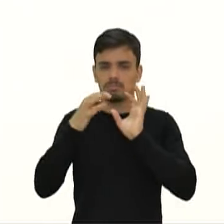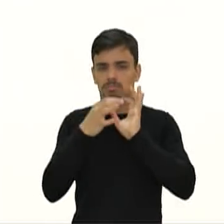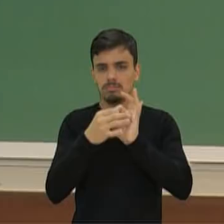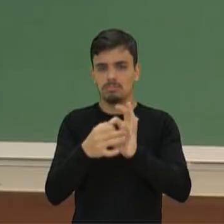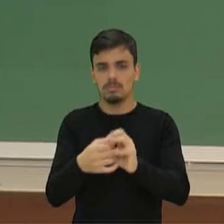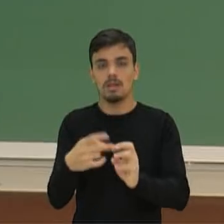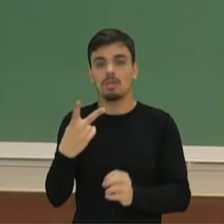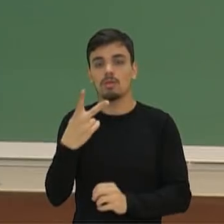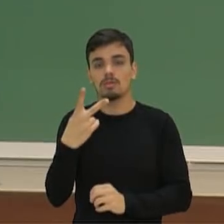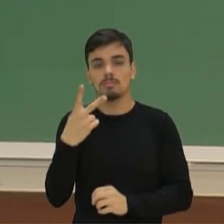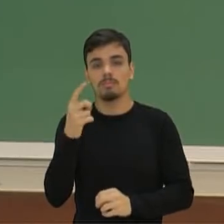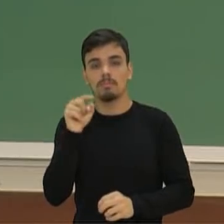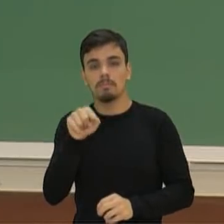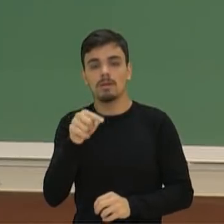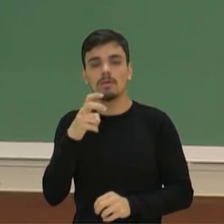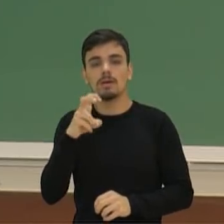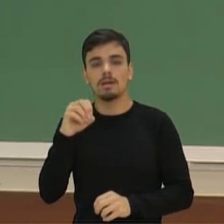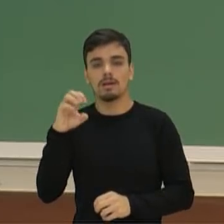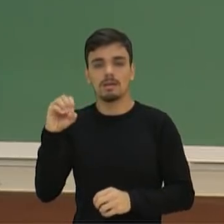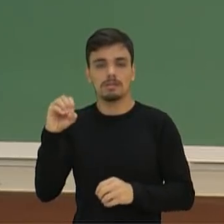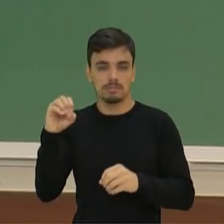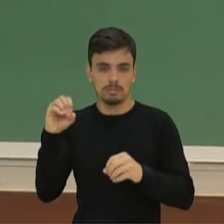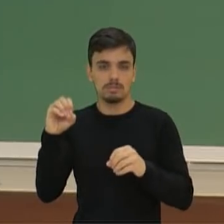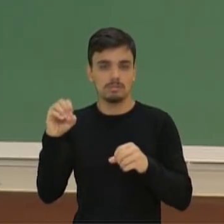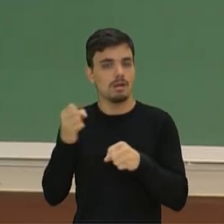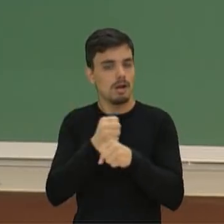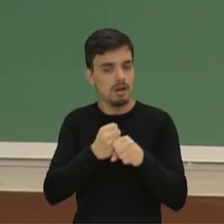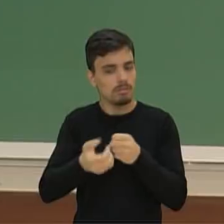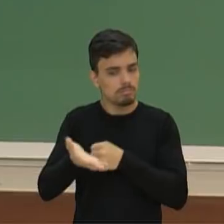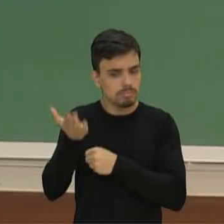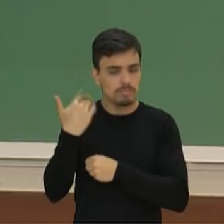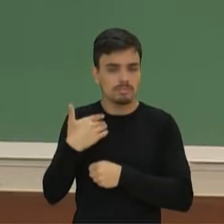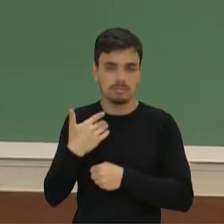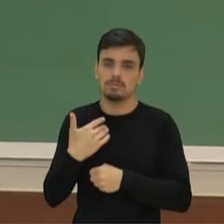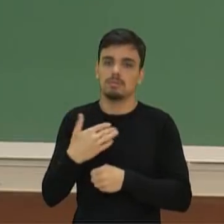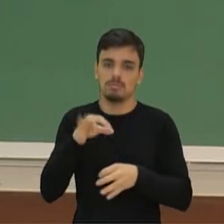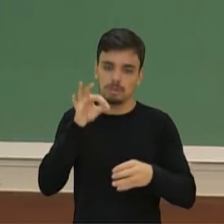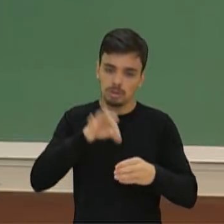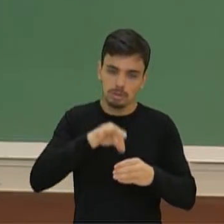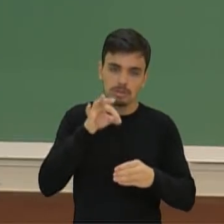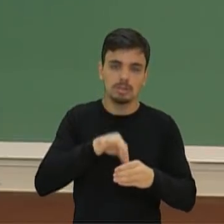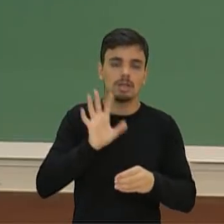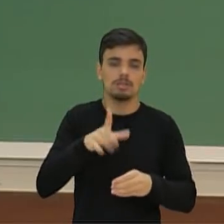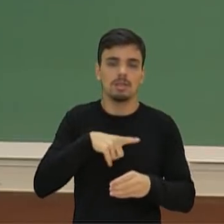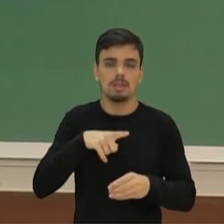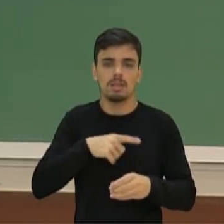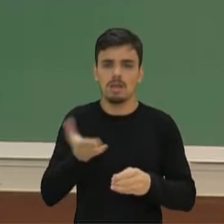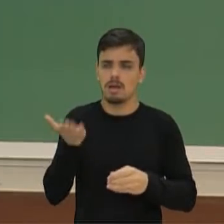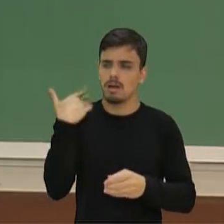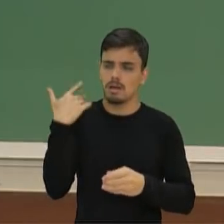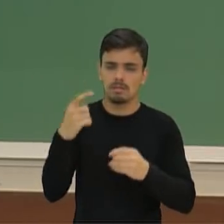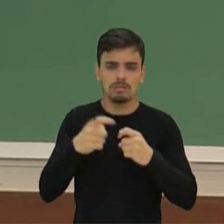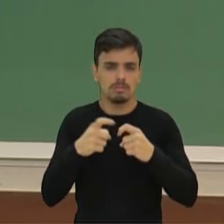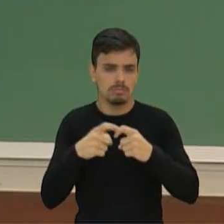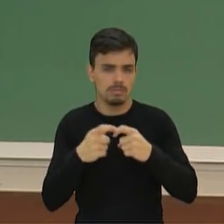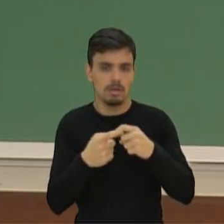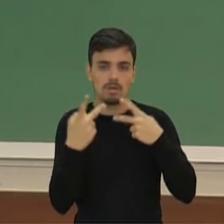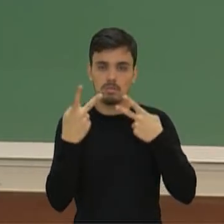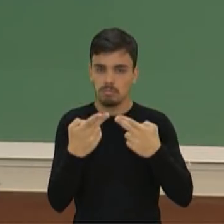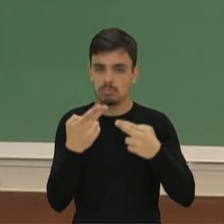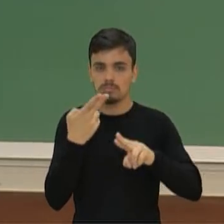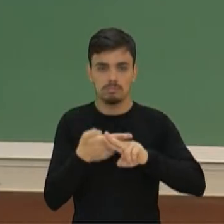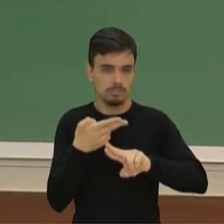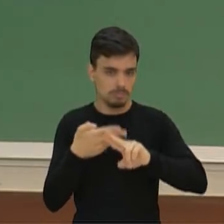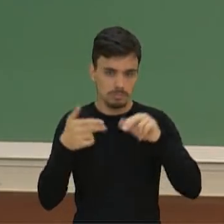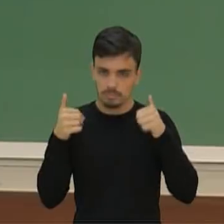de 2.500 anos atrás. Então, assim, essa estrutura do chá já vem desse aspecto de ervas medicinais que há tempos conhecemos